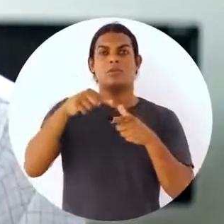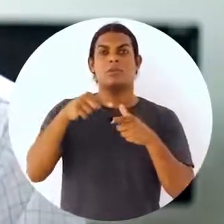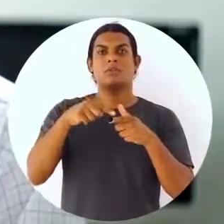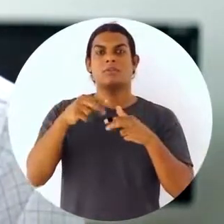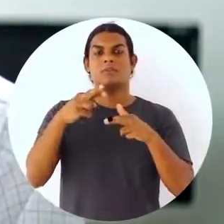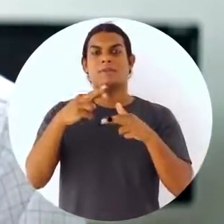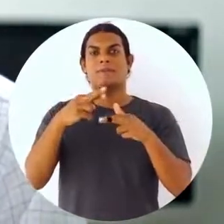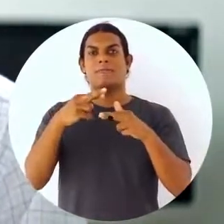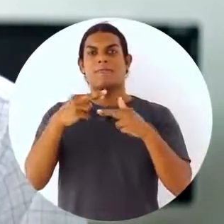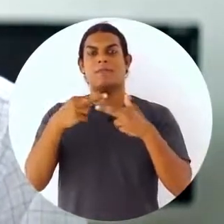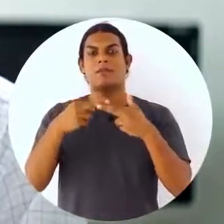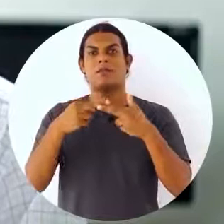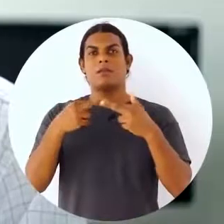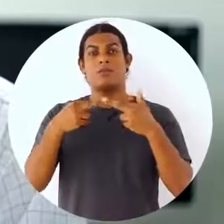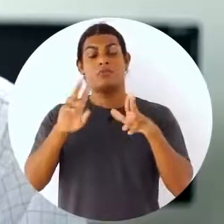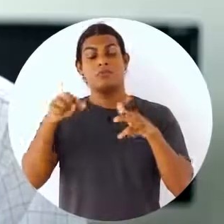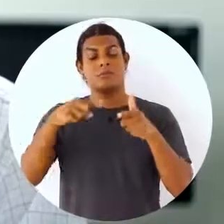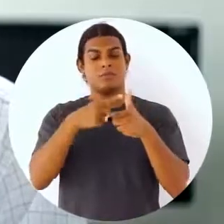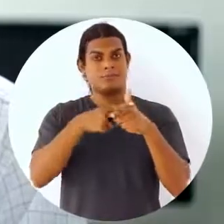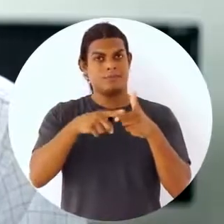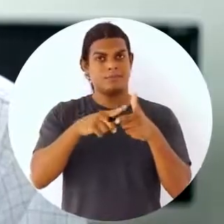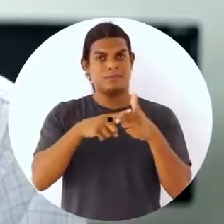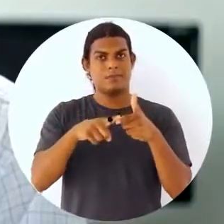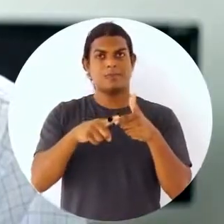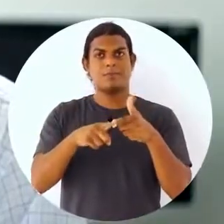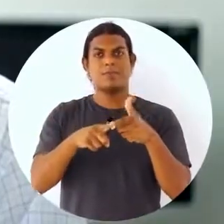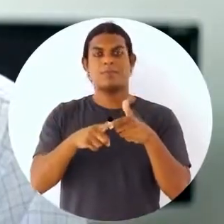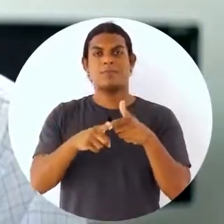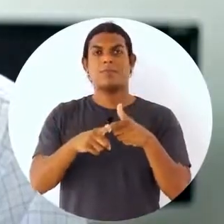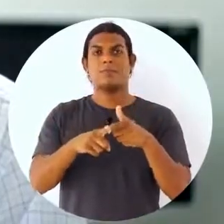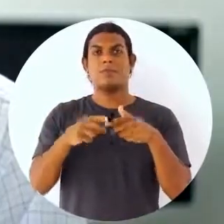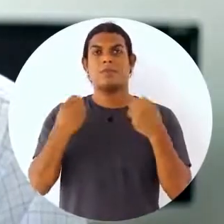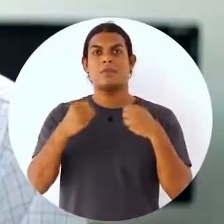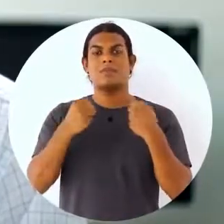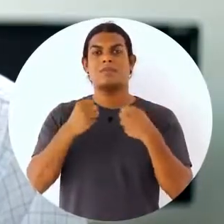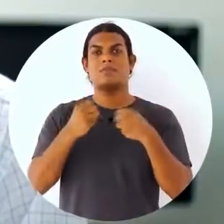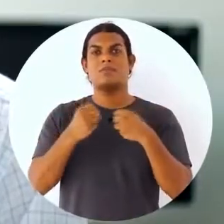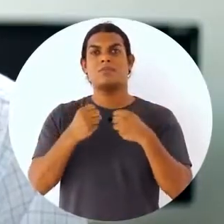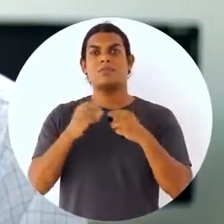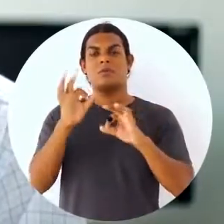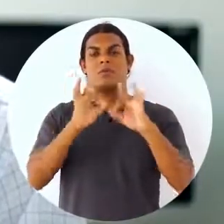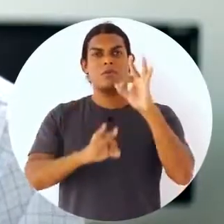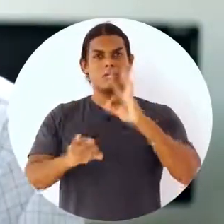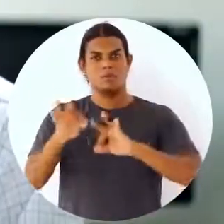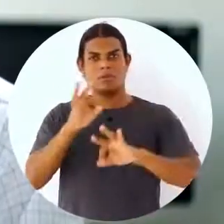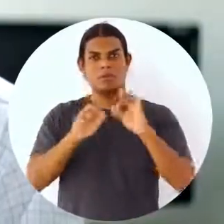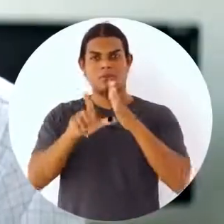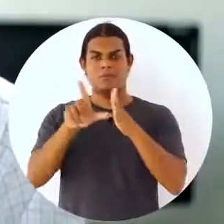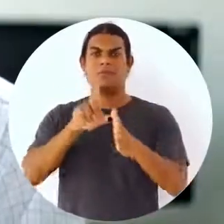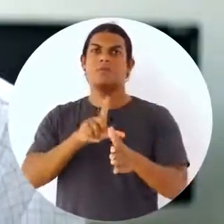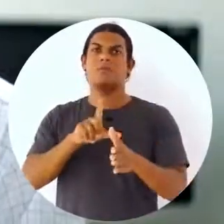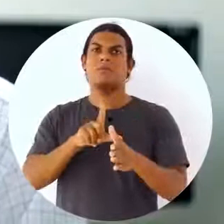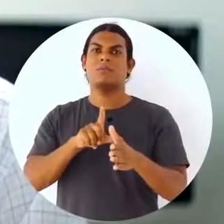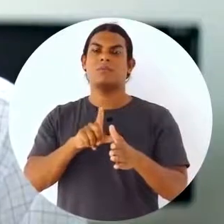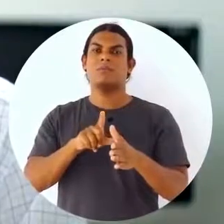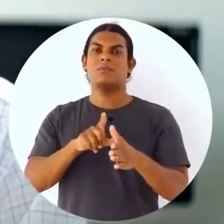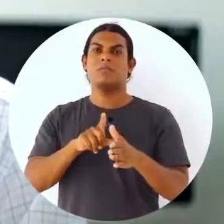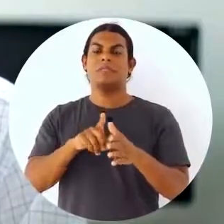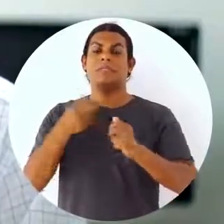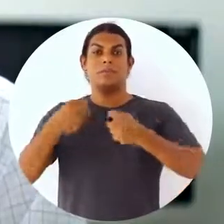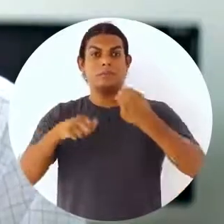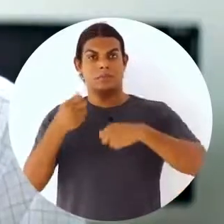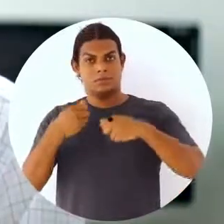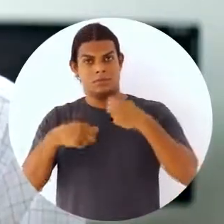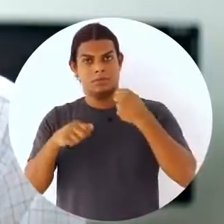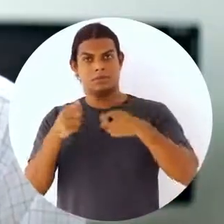acontece sozinha e nenhuma mudança ela pode ser efetiva se não tiver uma organização e planejamento por trás disso. E a